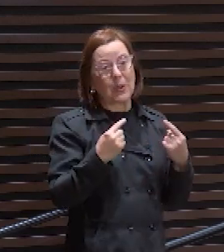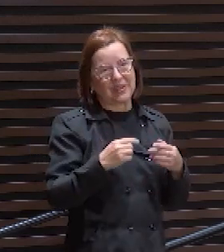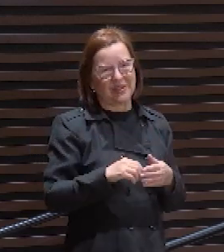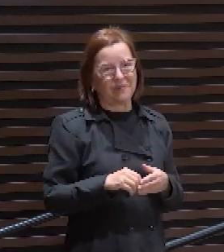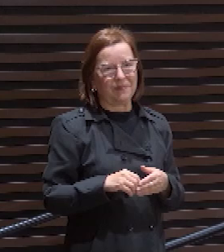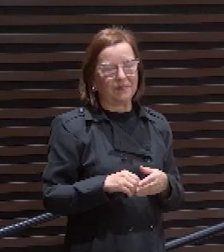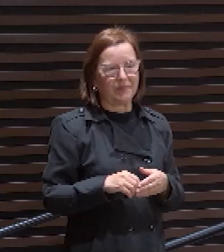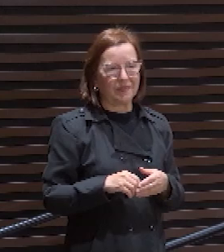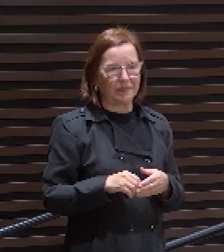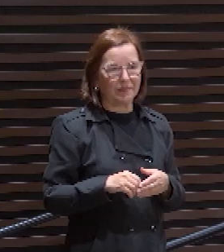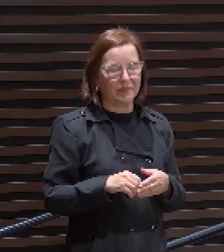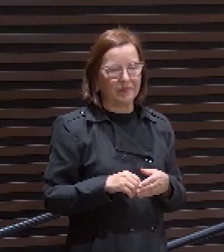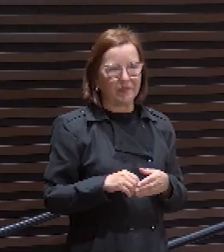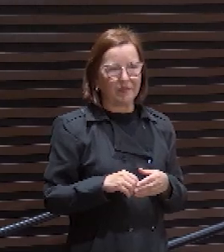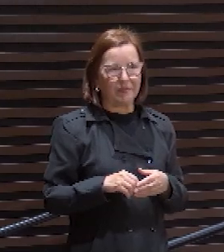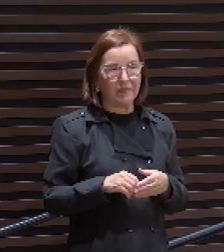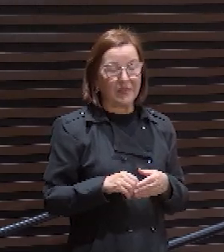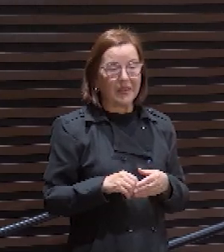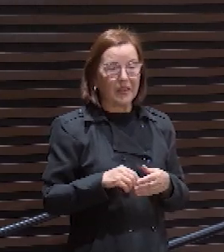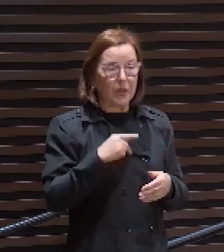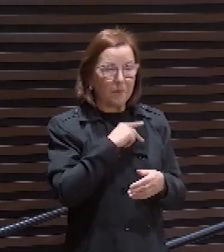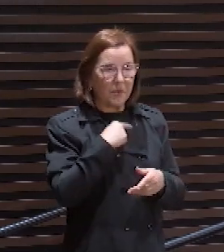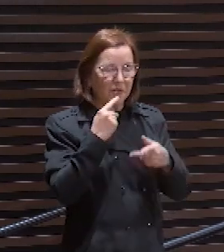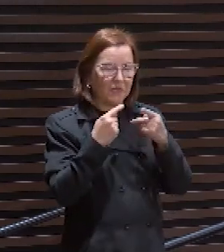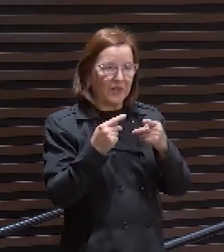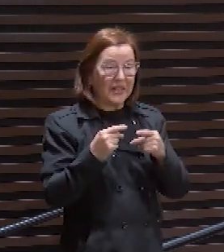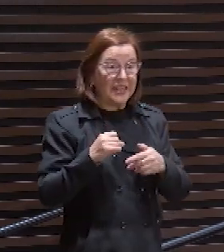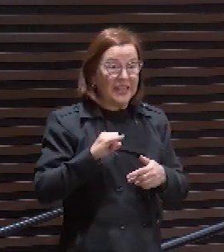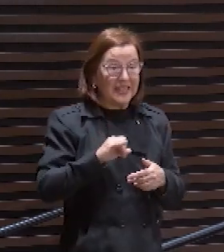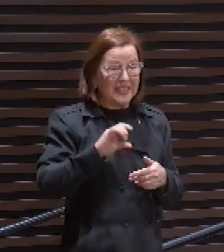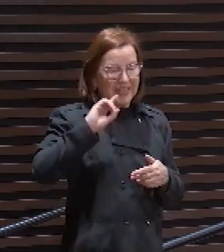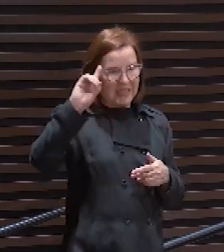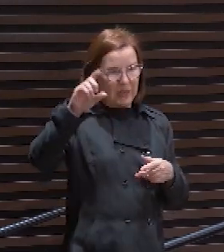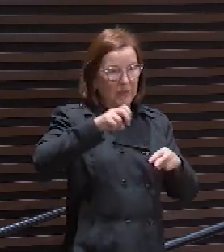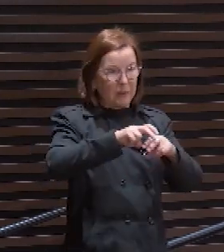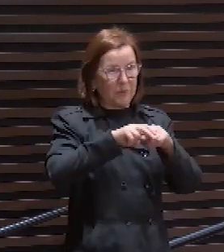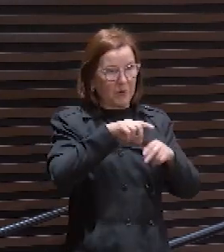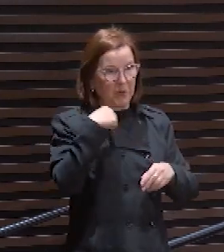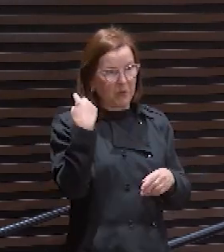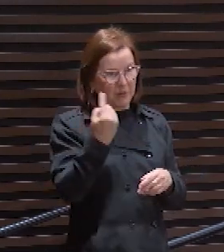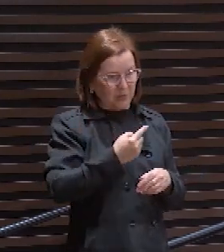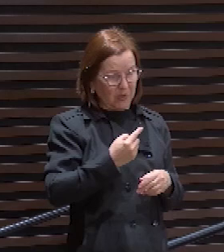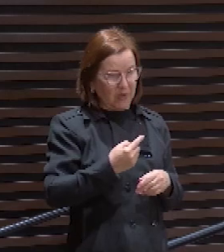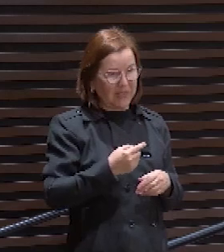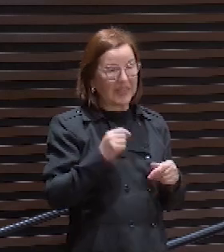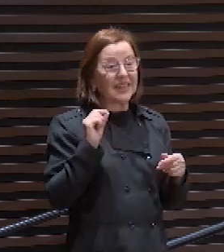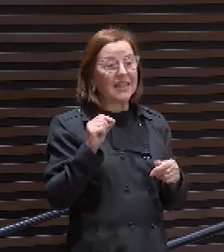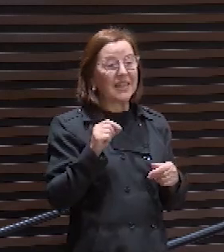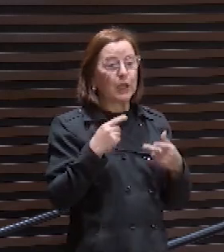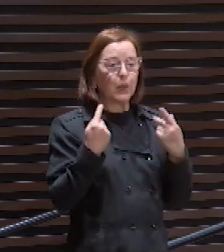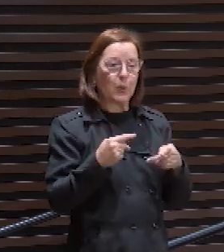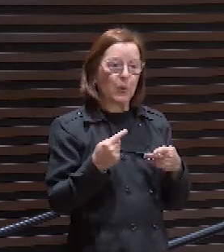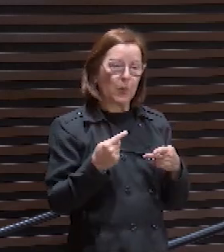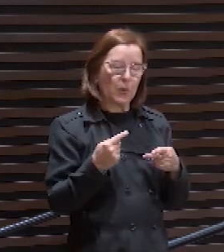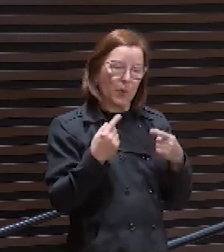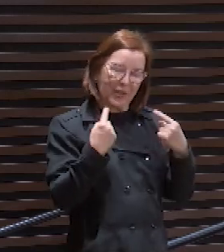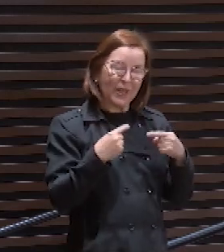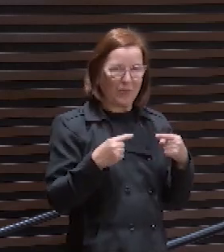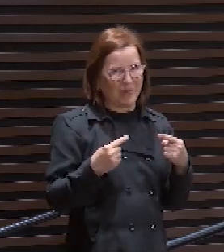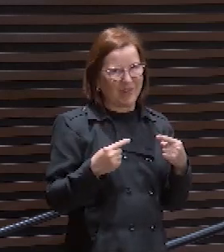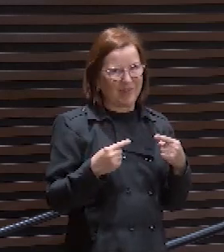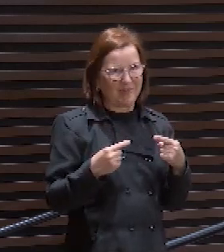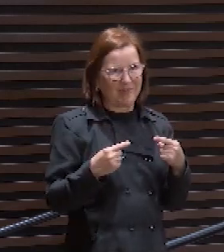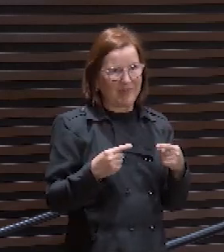se Deus é por nós, quem será contra nós? Mas o contrário é verdade. Se Deus for contra nós, quem pode ser por